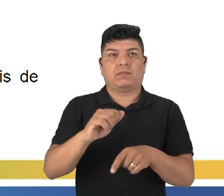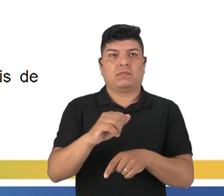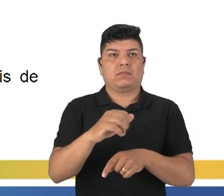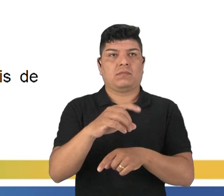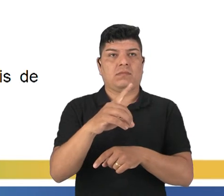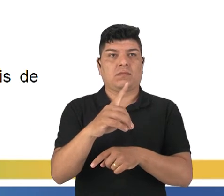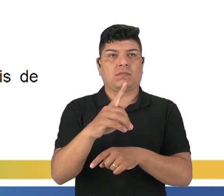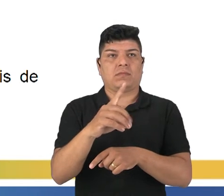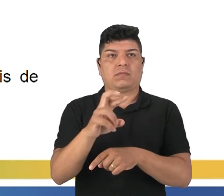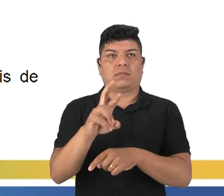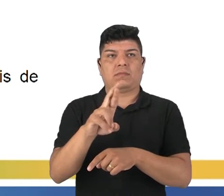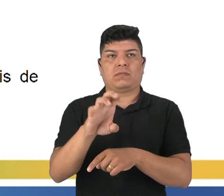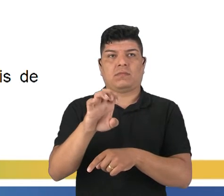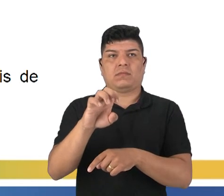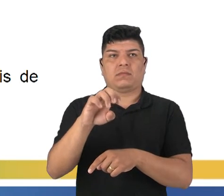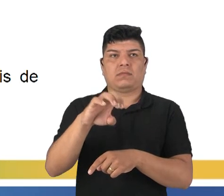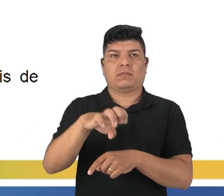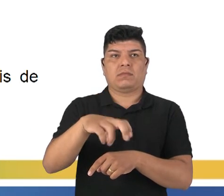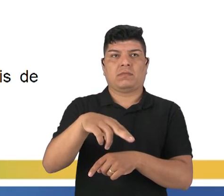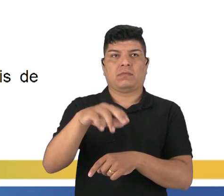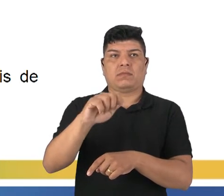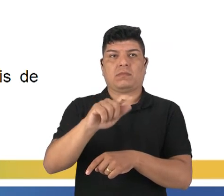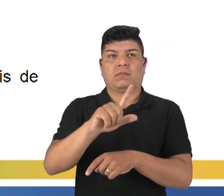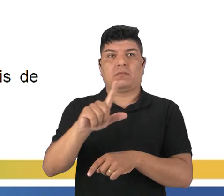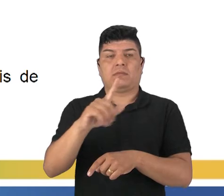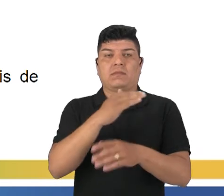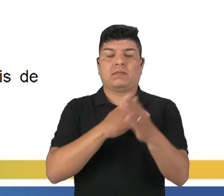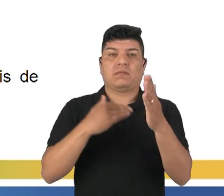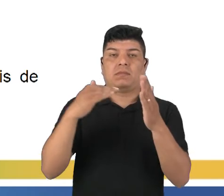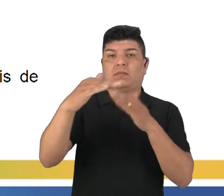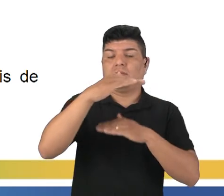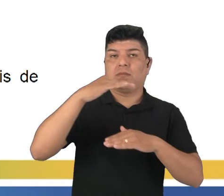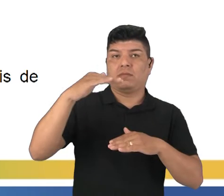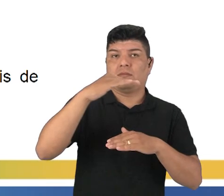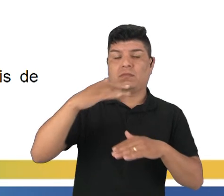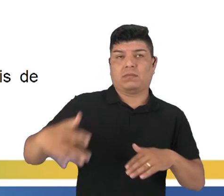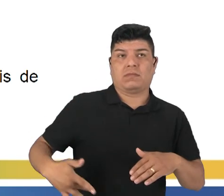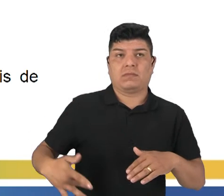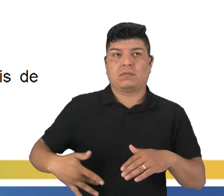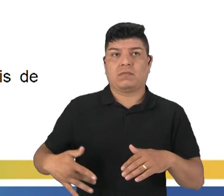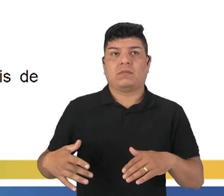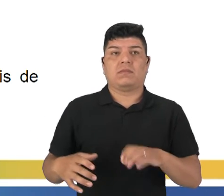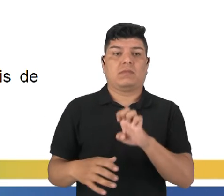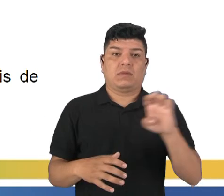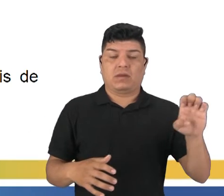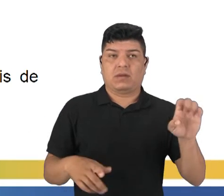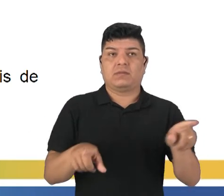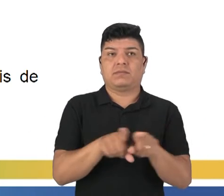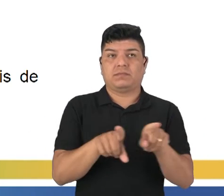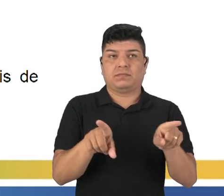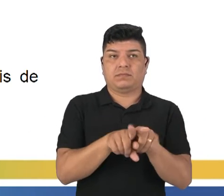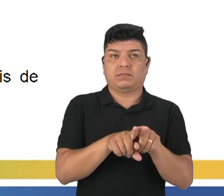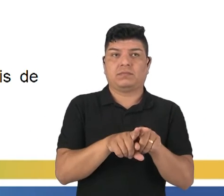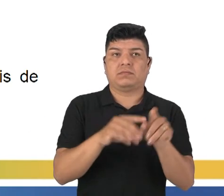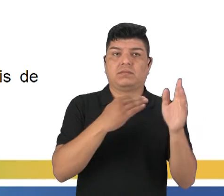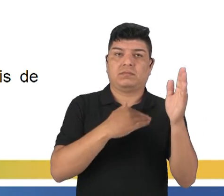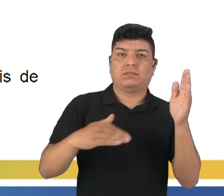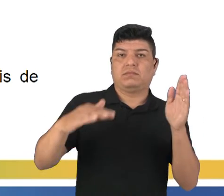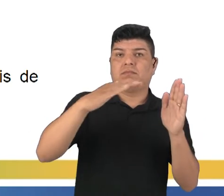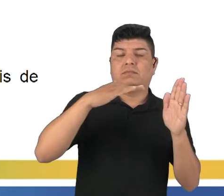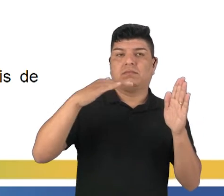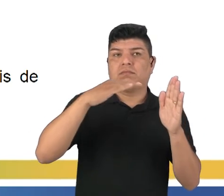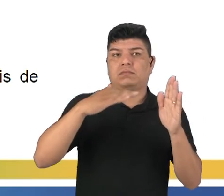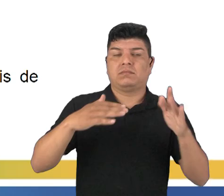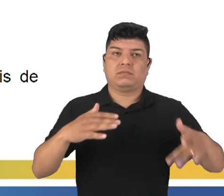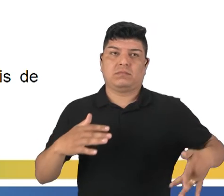adrenal do lado direito, que fica logo acima dos rins, e a glândula adrenal esquerda, que também fica logo acima do rim